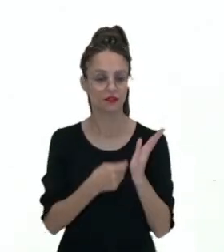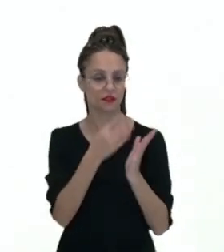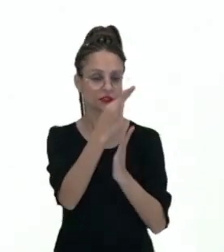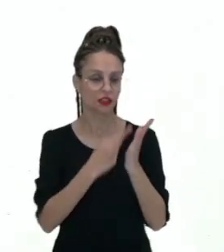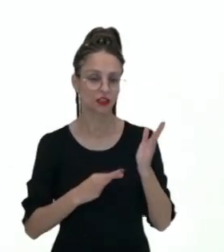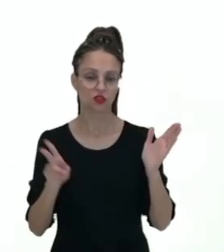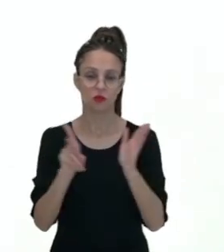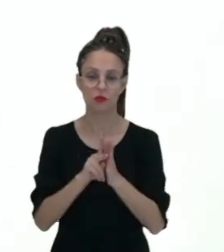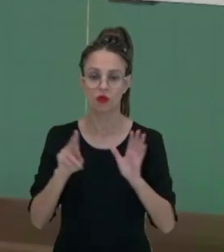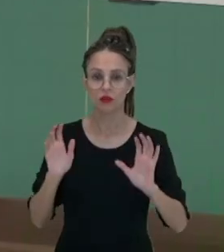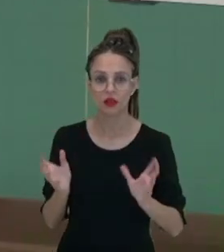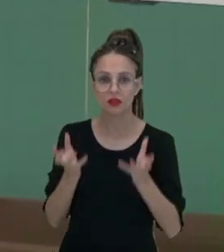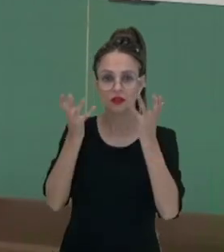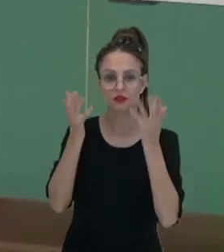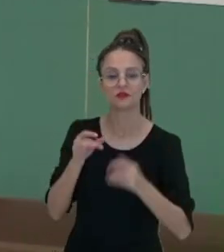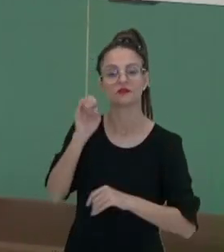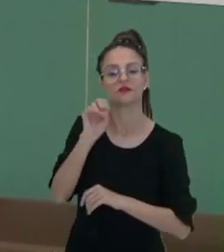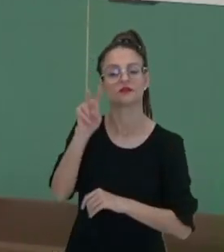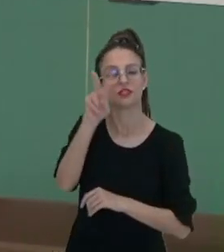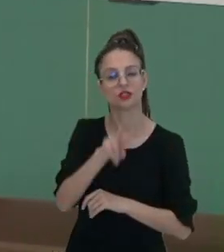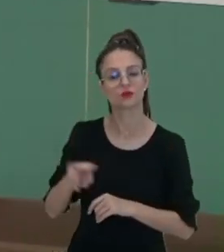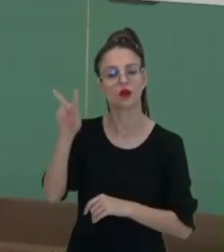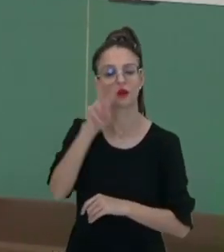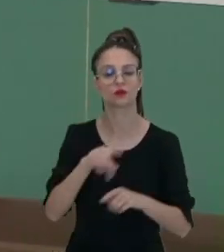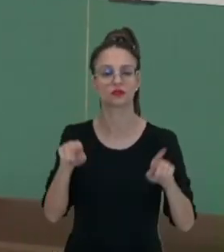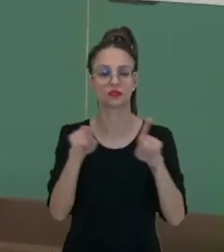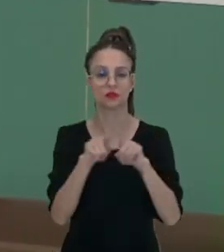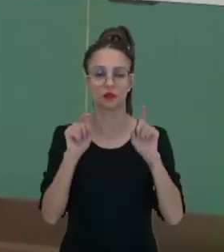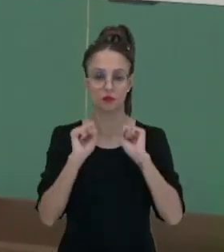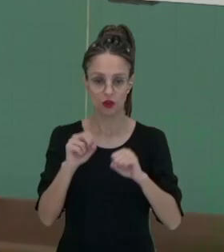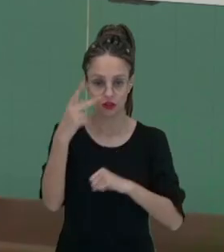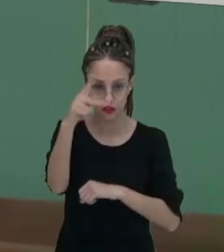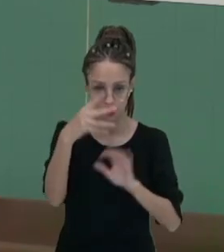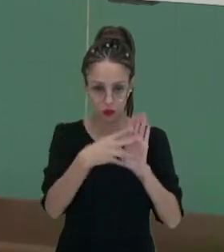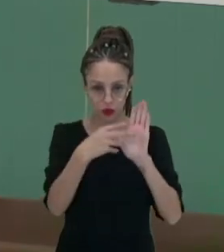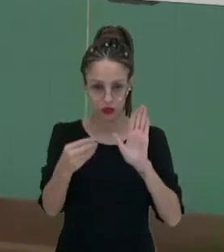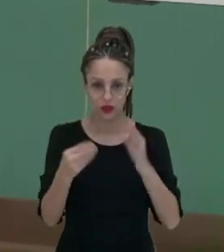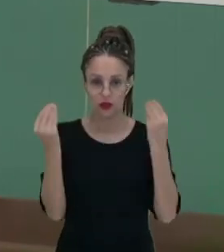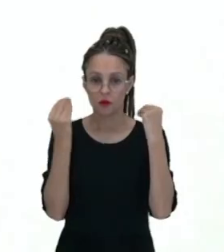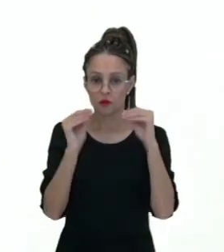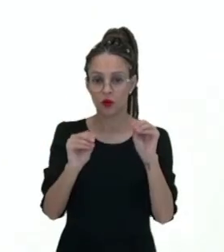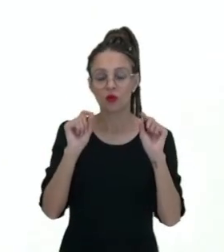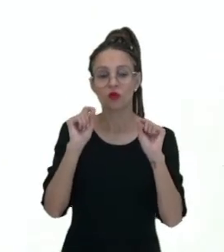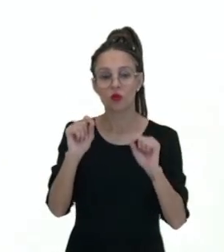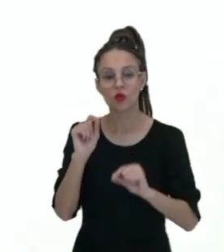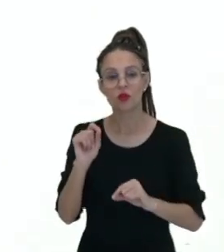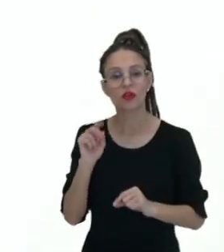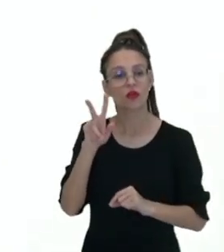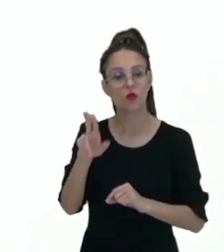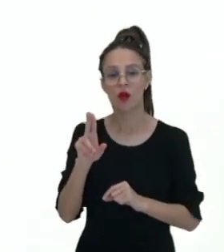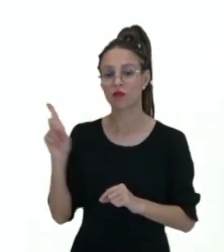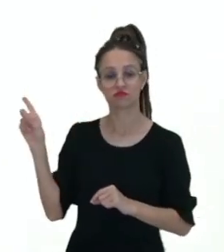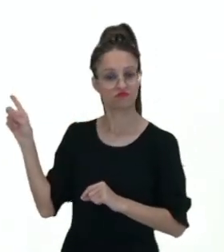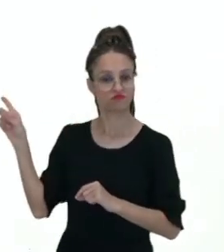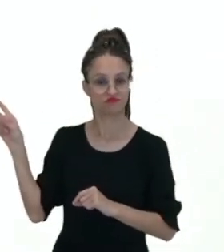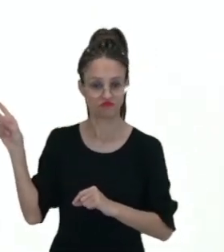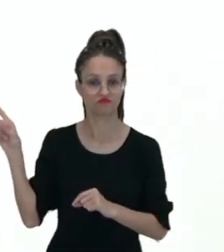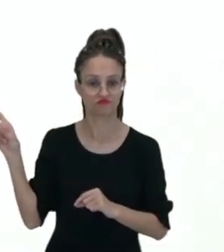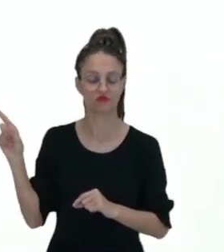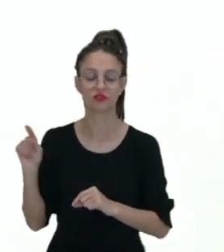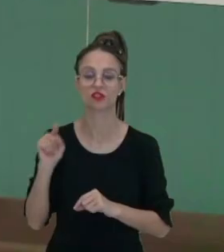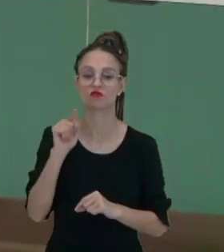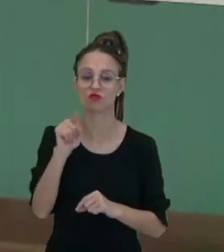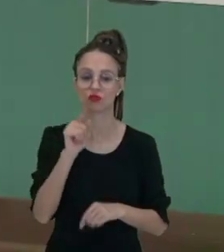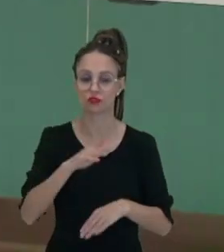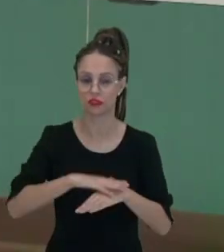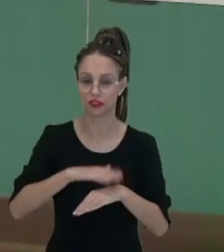para o símbolo visual. Você pode também colocar no seu template, ó, o nosso aqui. Então, ao